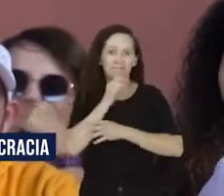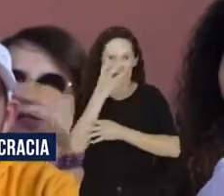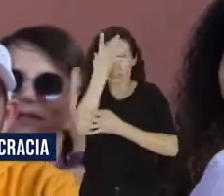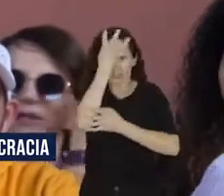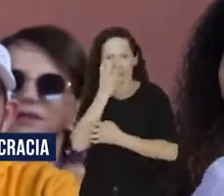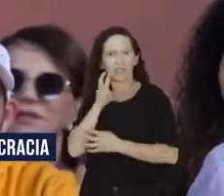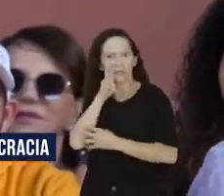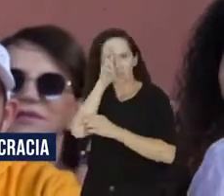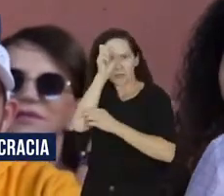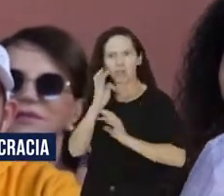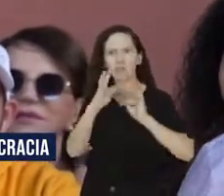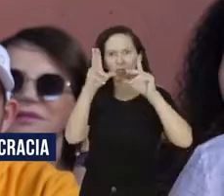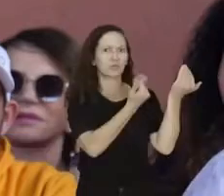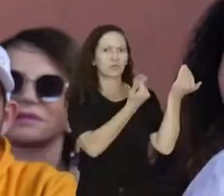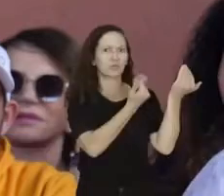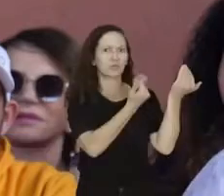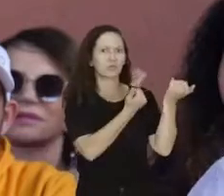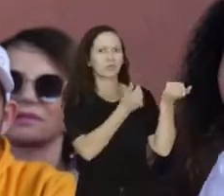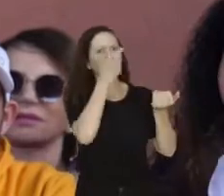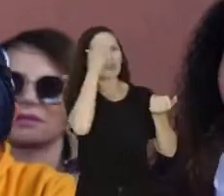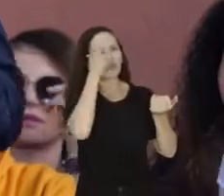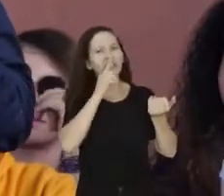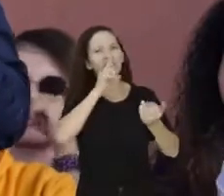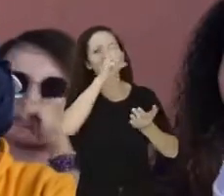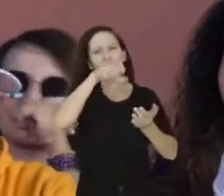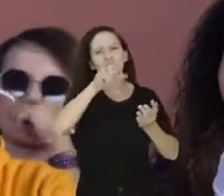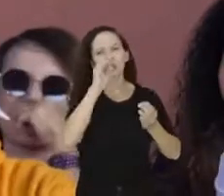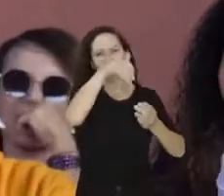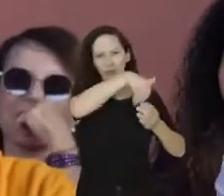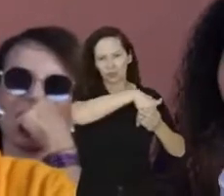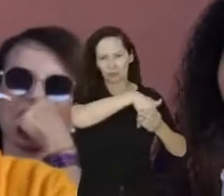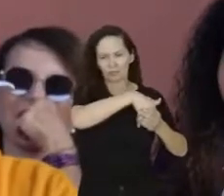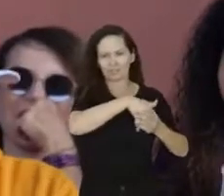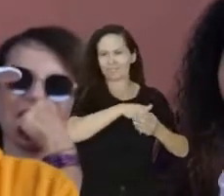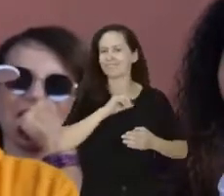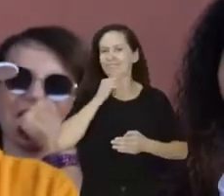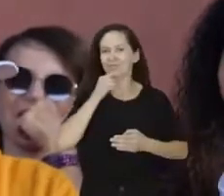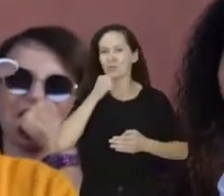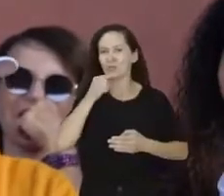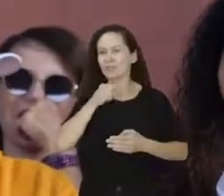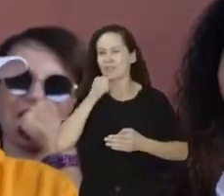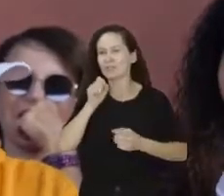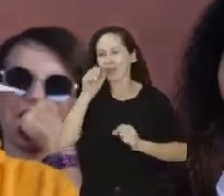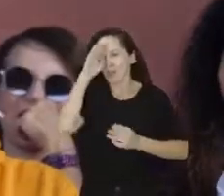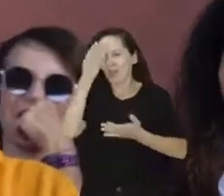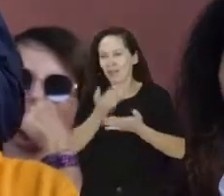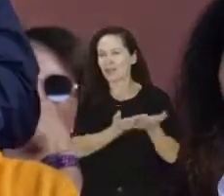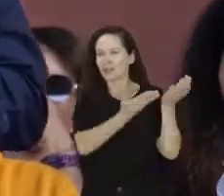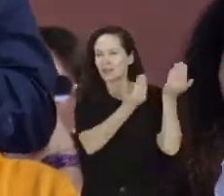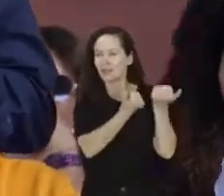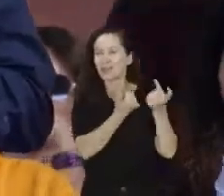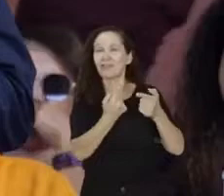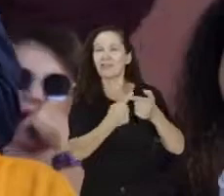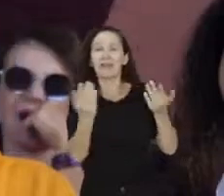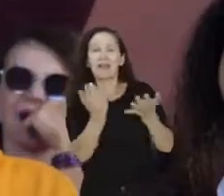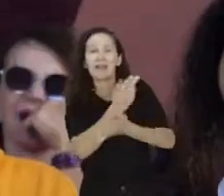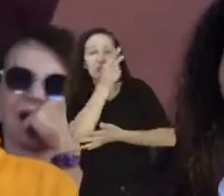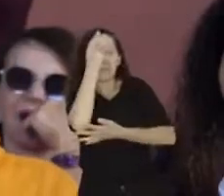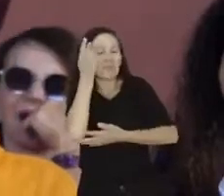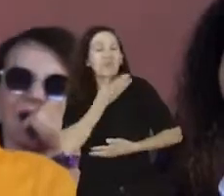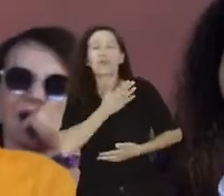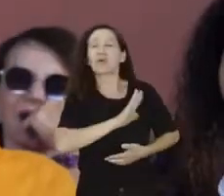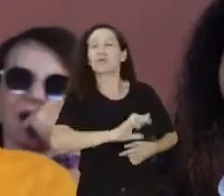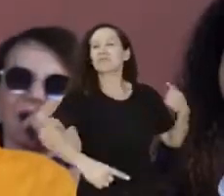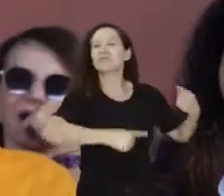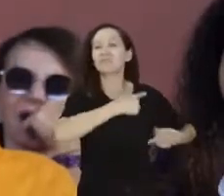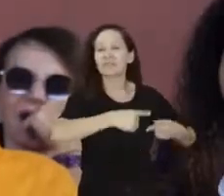jovens tirassem o título de eleitor. A gente não conseguiu porque tinha muita gente que não gostava de... Eu